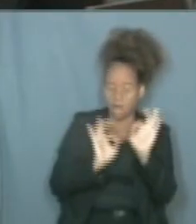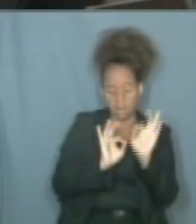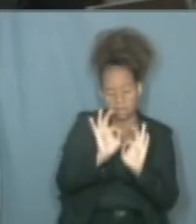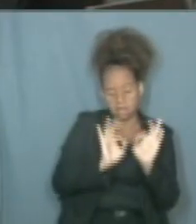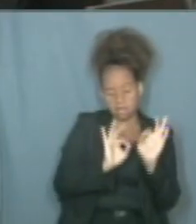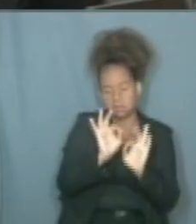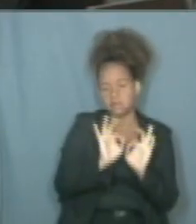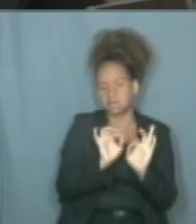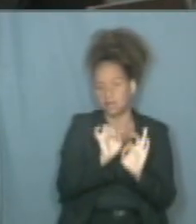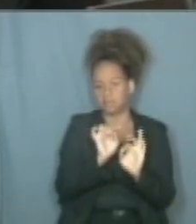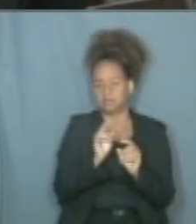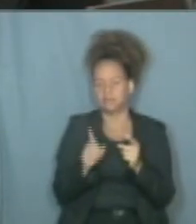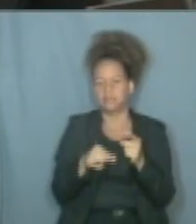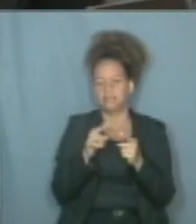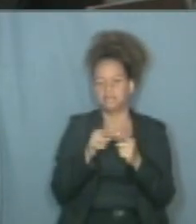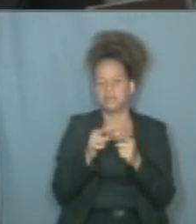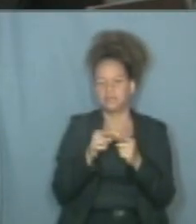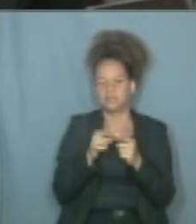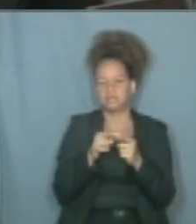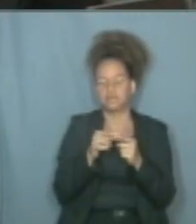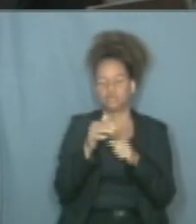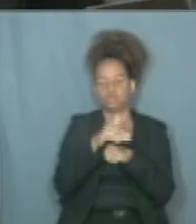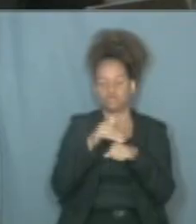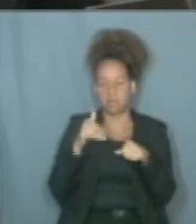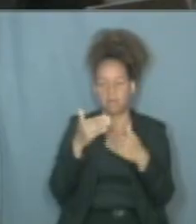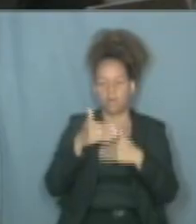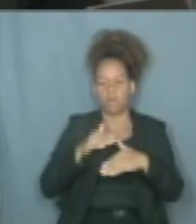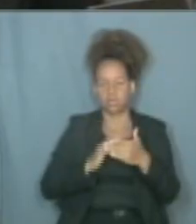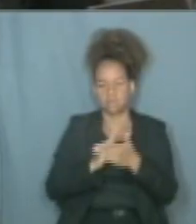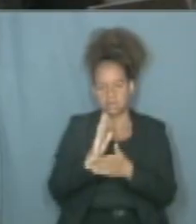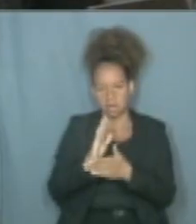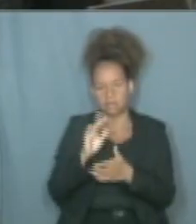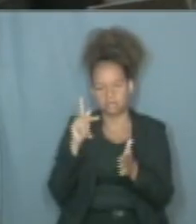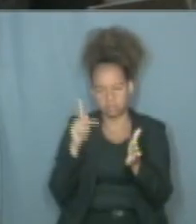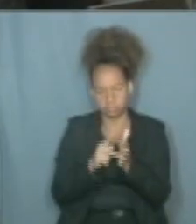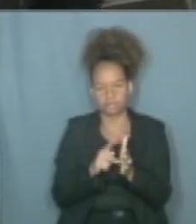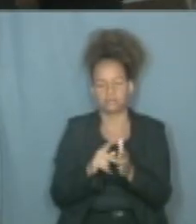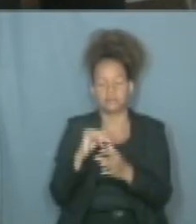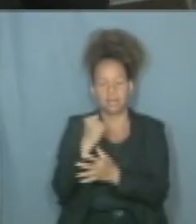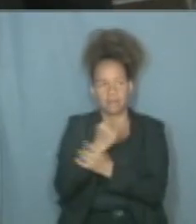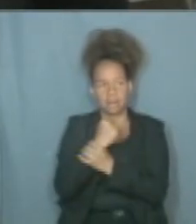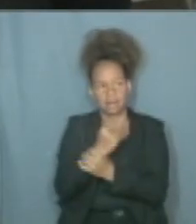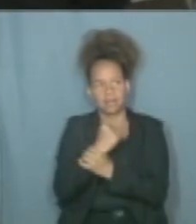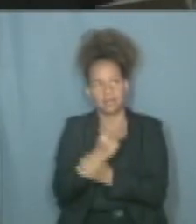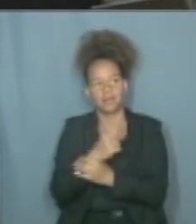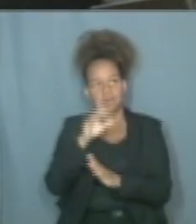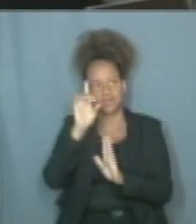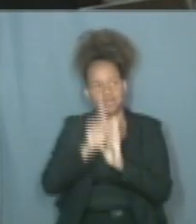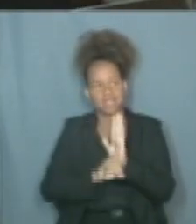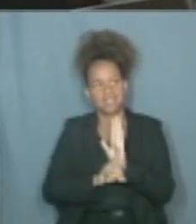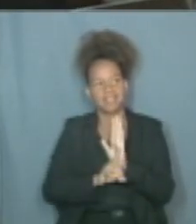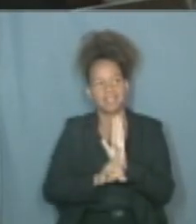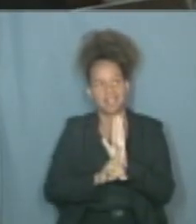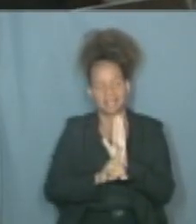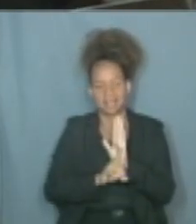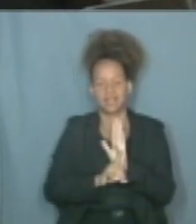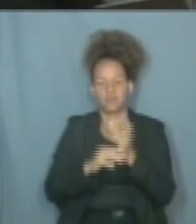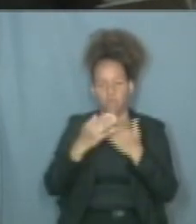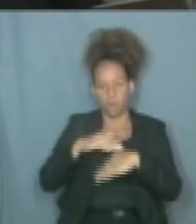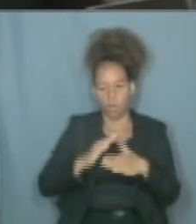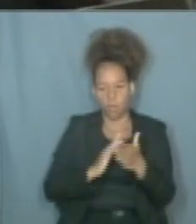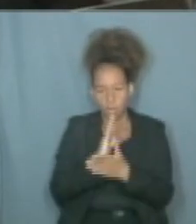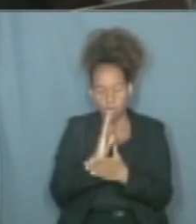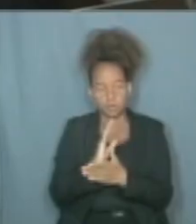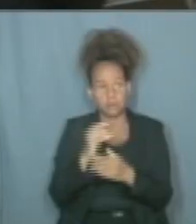preciso, primeiro, chamar os concursados, de fato, garantir o direito daqueles que fizeram o concurso. A